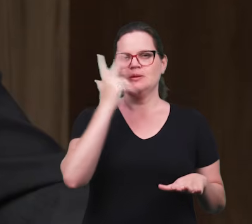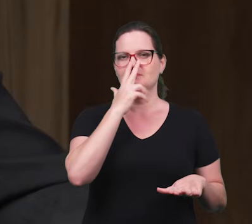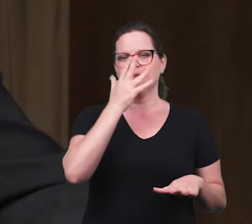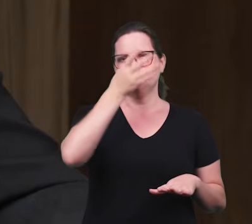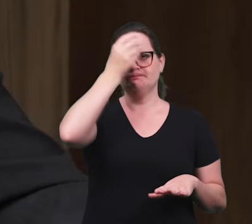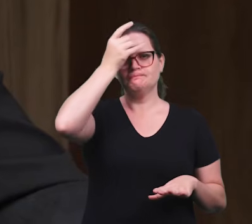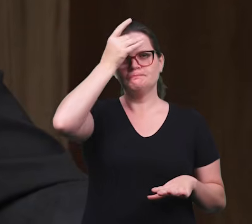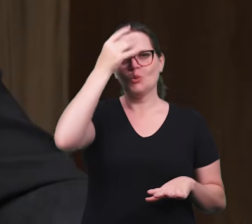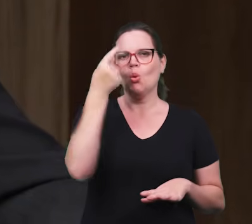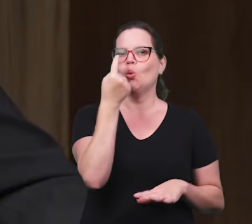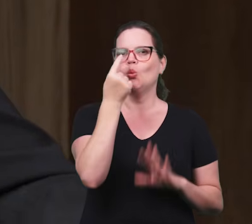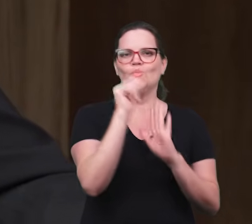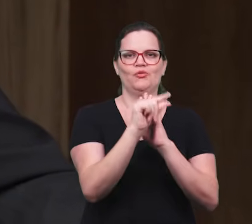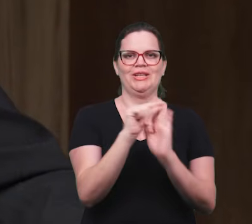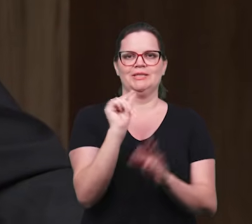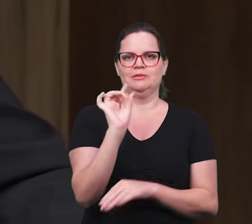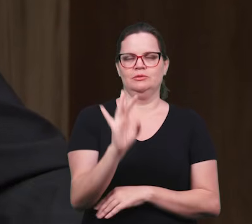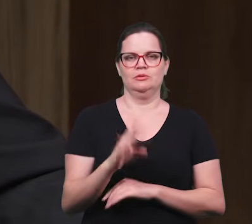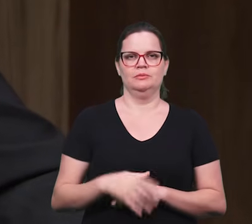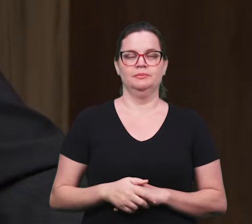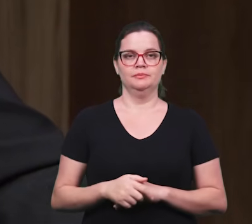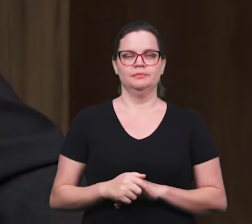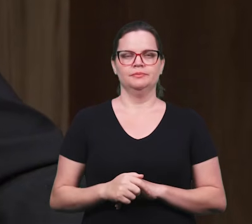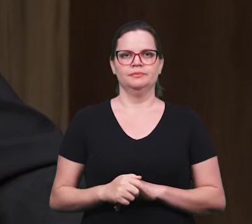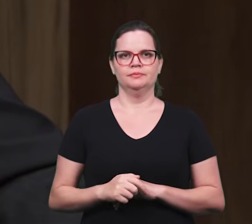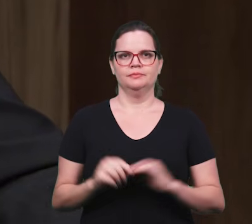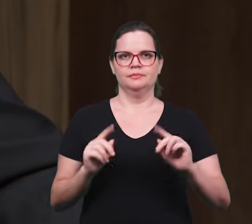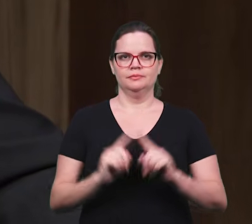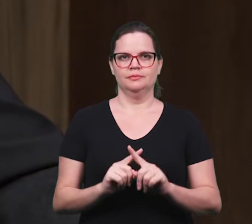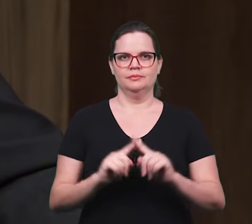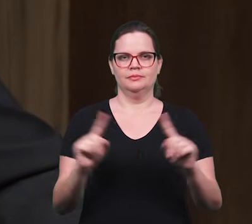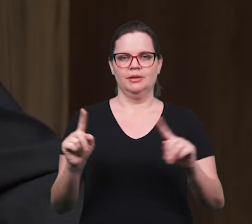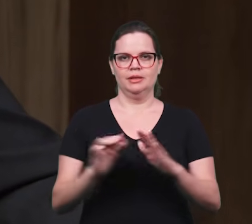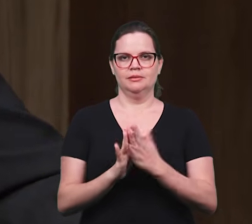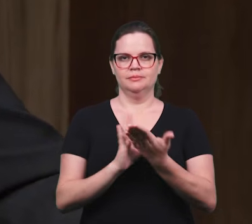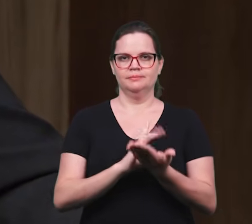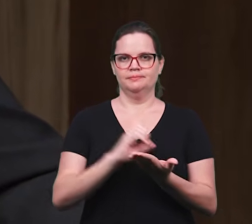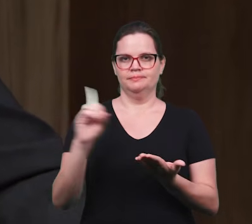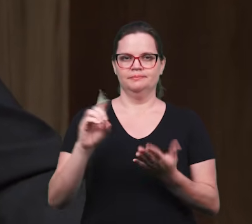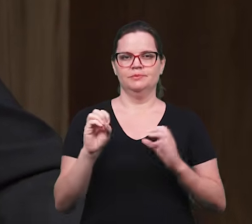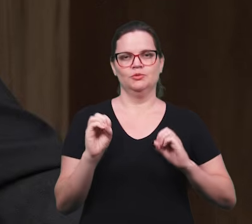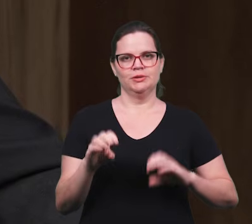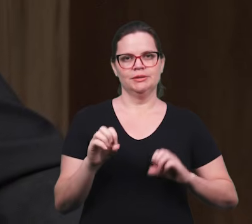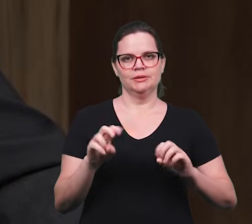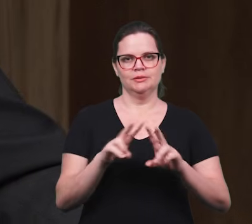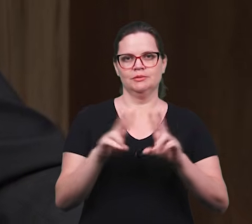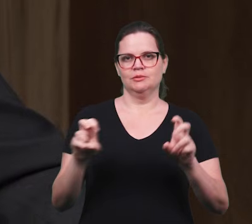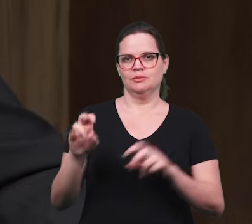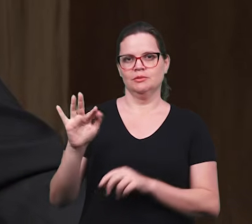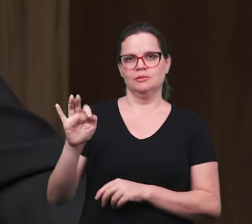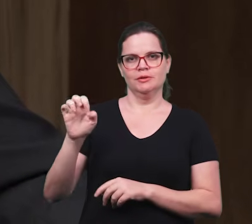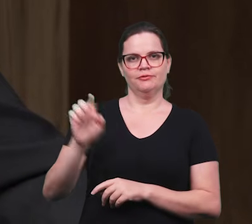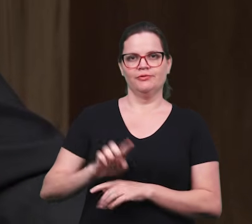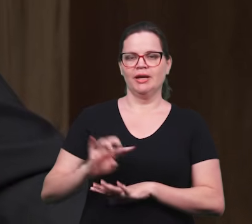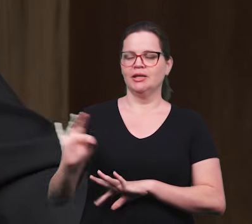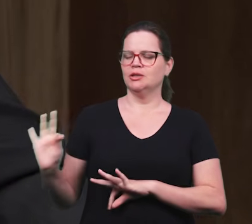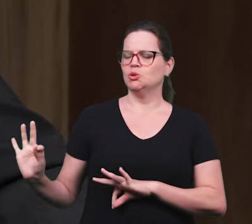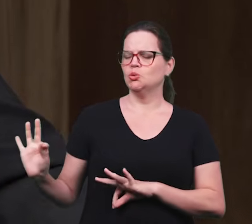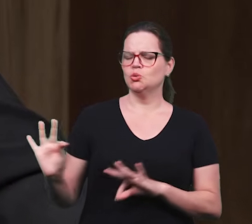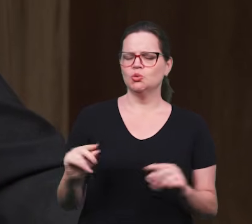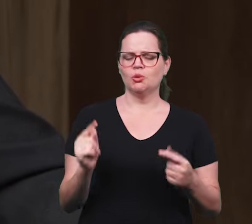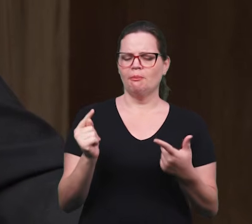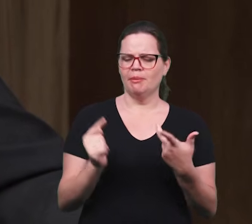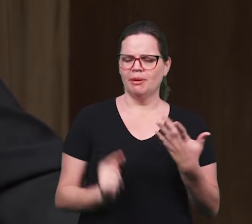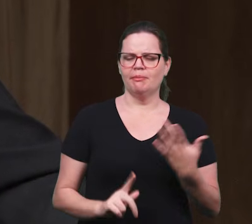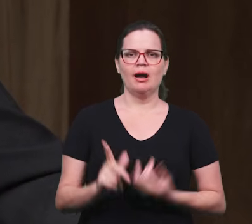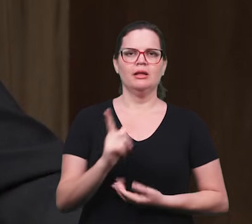a um texto específico. Mas a palavra de Deus, o ensino de fé, ele está em toda a palavra, né?